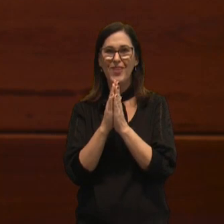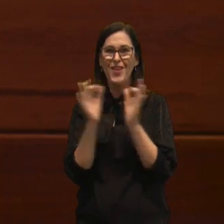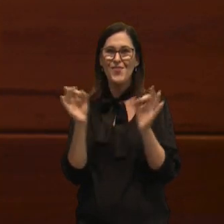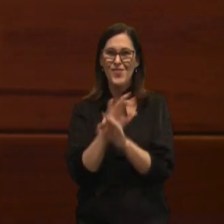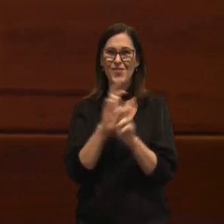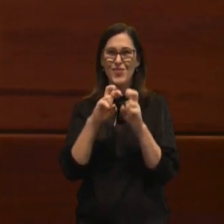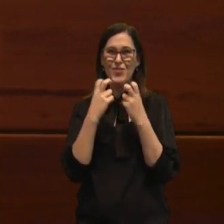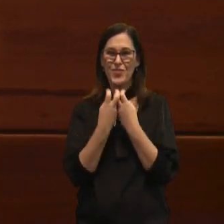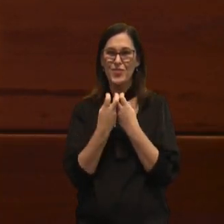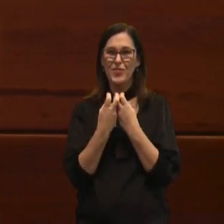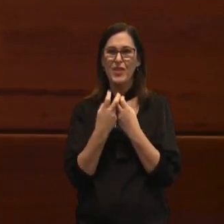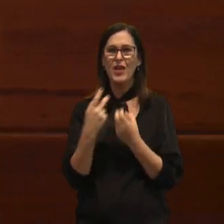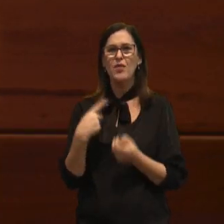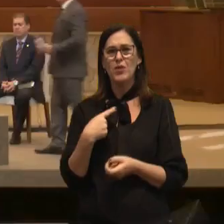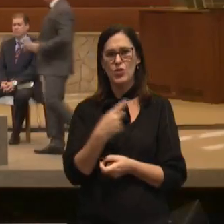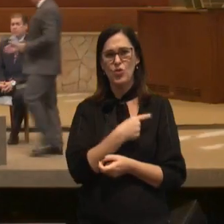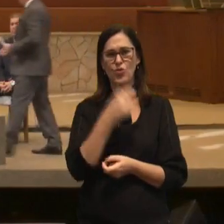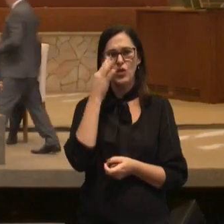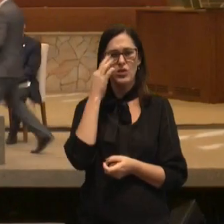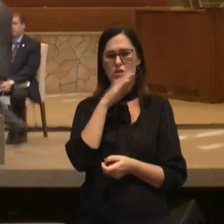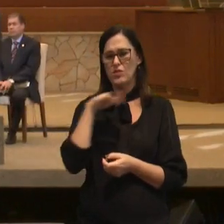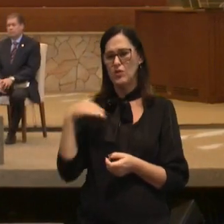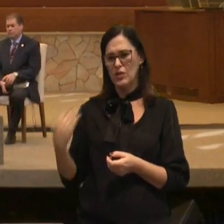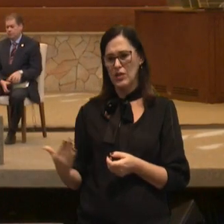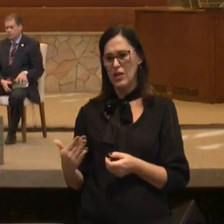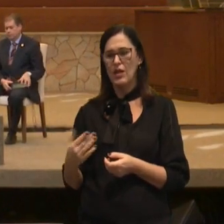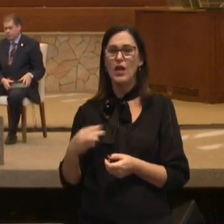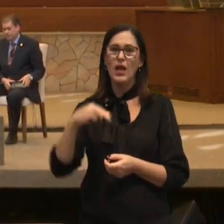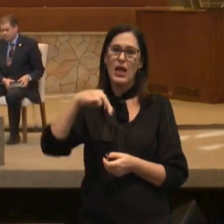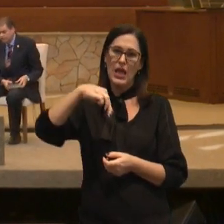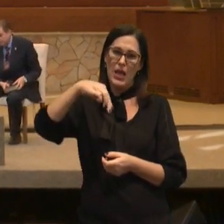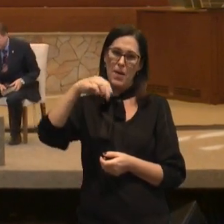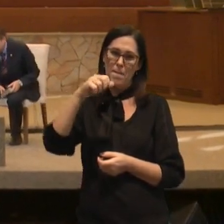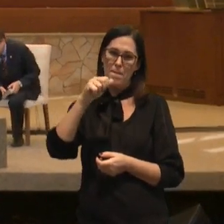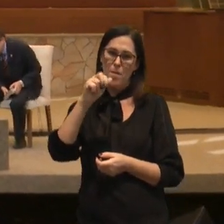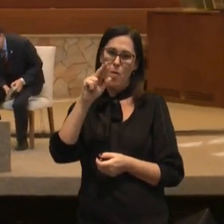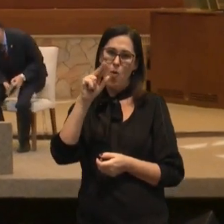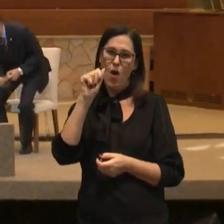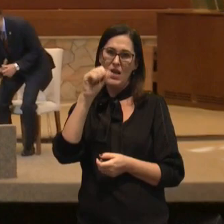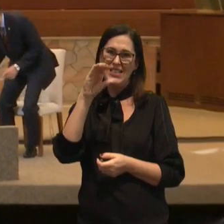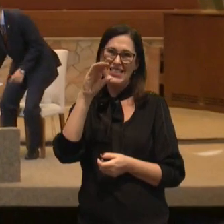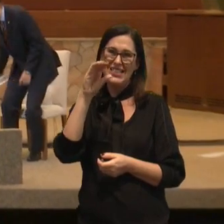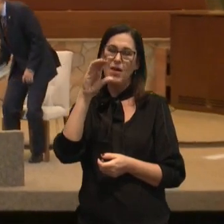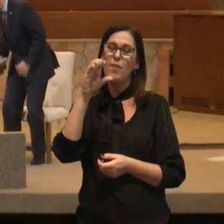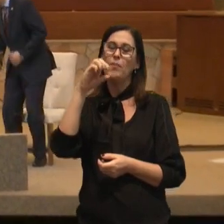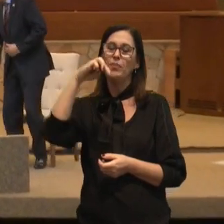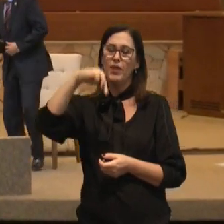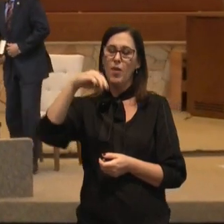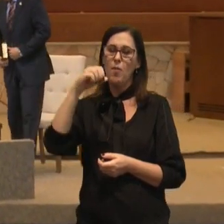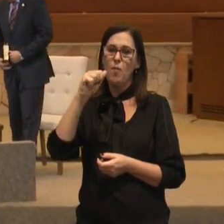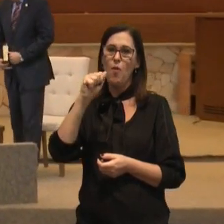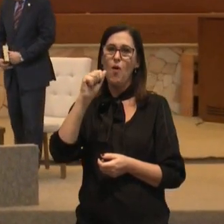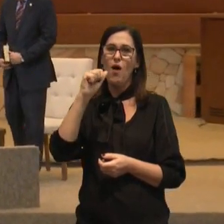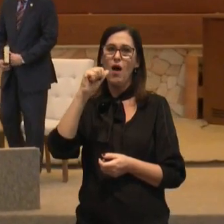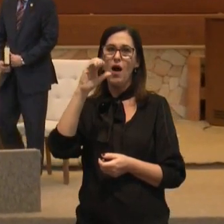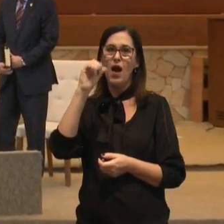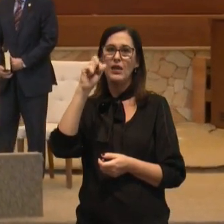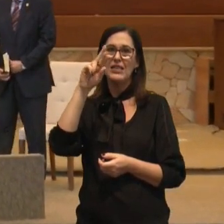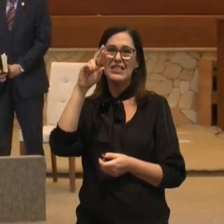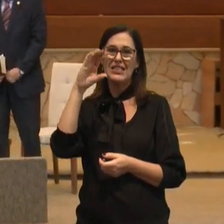deste culto. Pastor Francisco, por favor, ao meu lado, irmão Moacir, ministro, para que nós possamos estar orando ao Senhor,